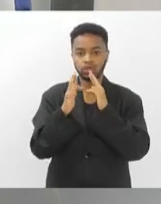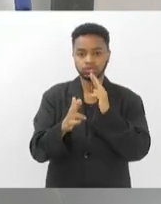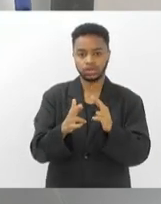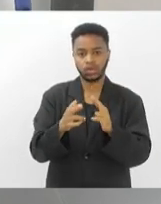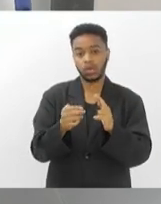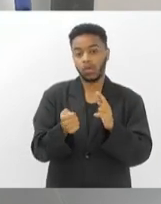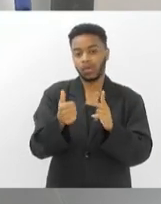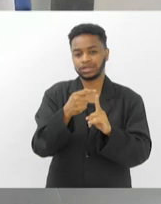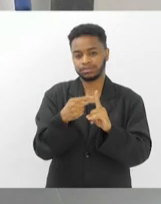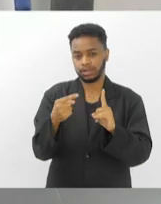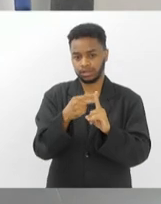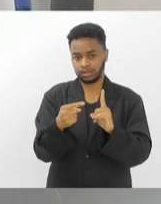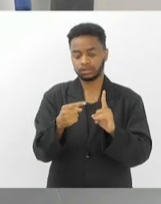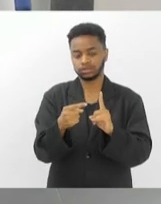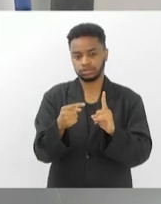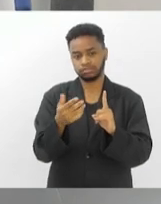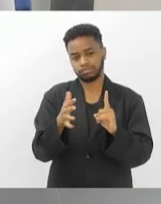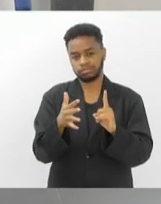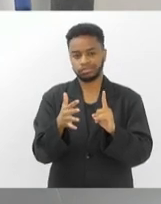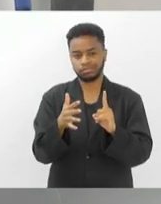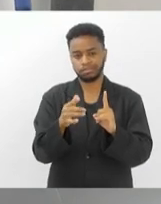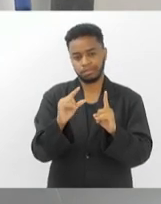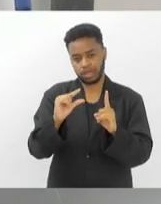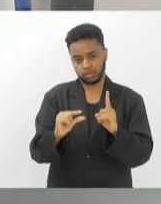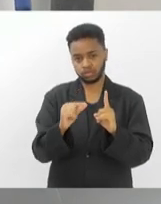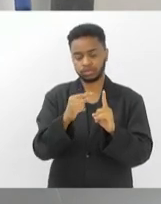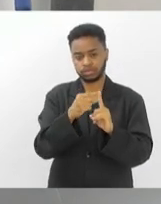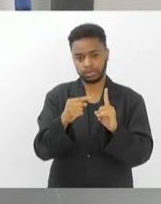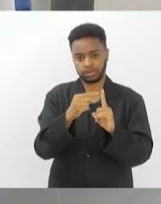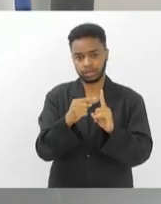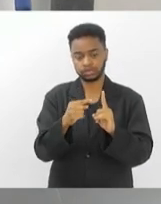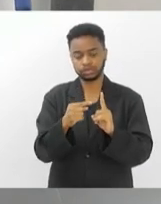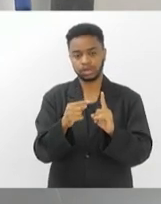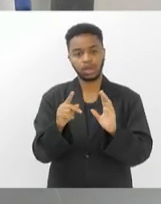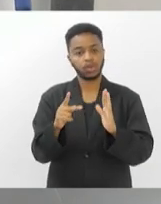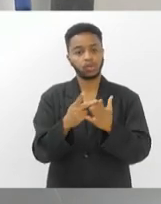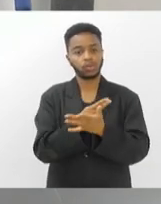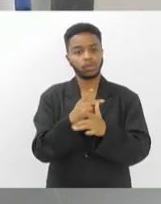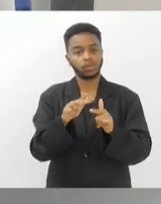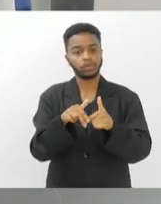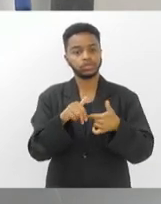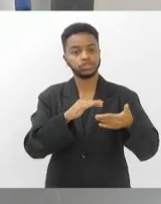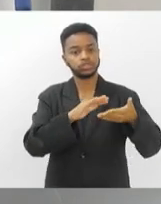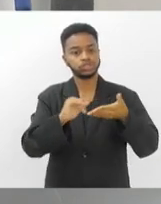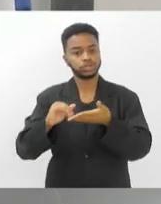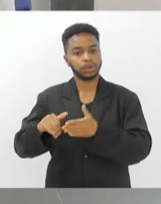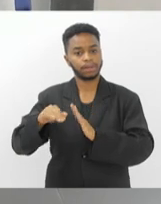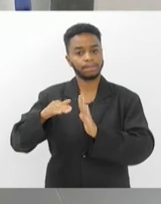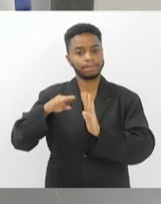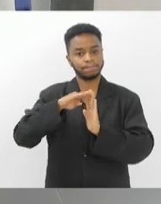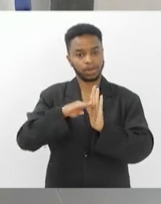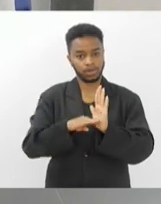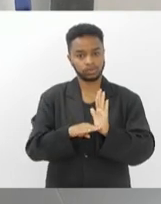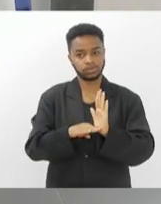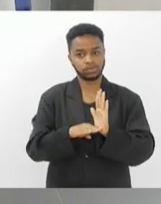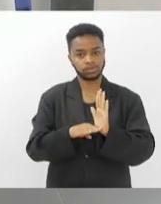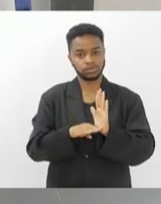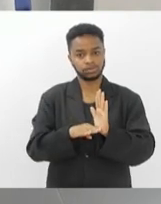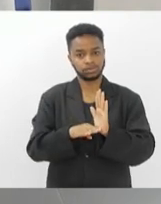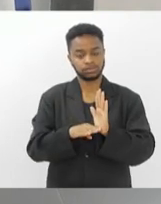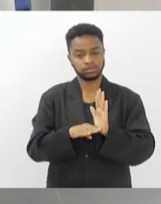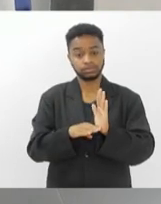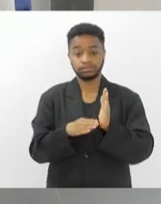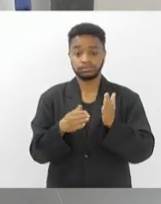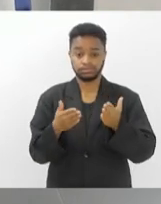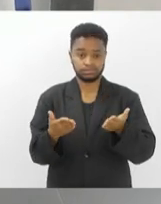a metade, um pouco mais da metade dele, um pouco menos da metade, se dá em razão dessas retiradas de pauta, que justiça seja